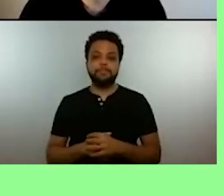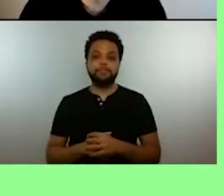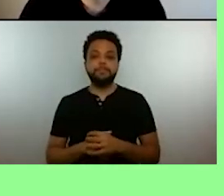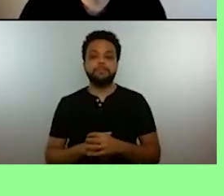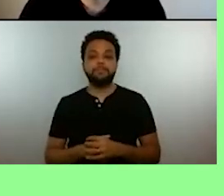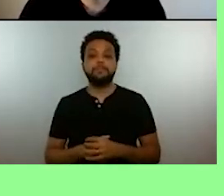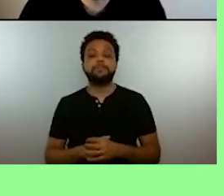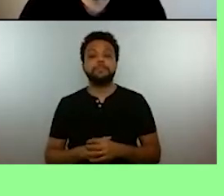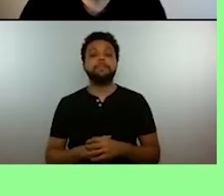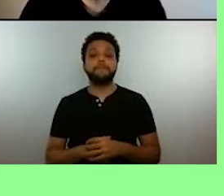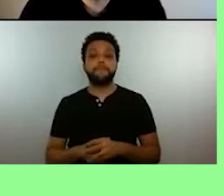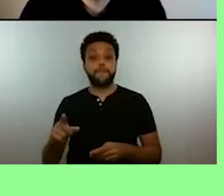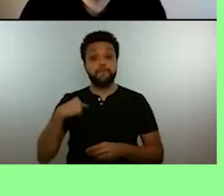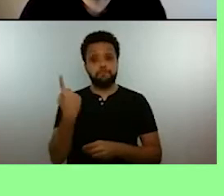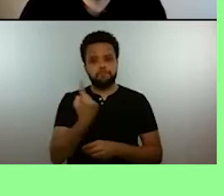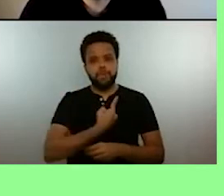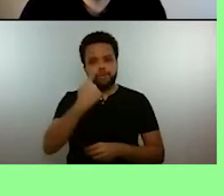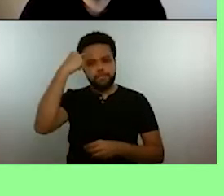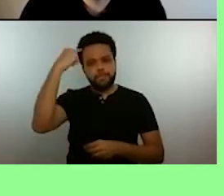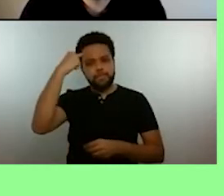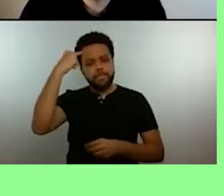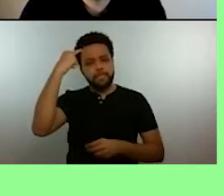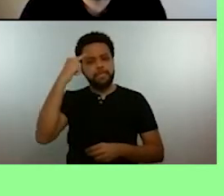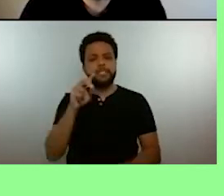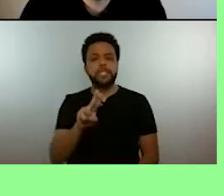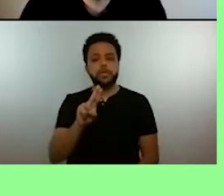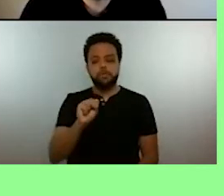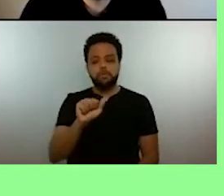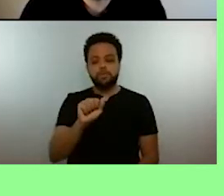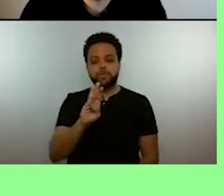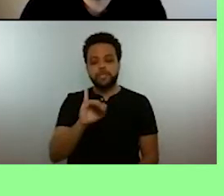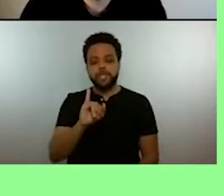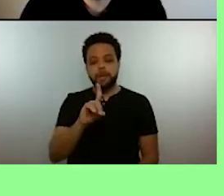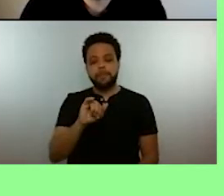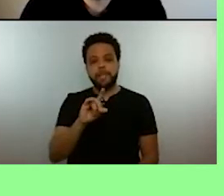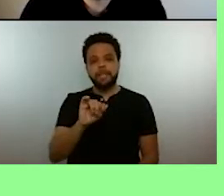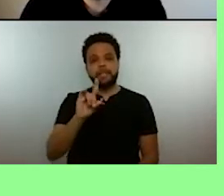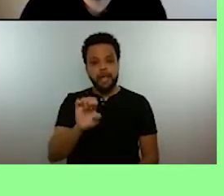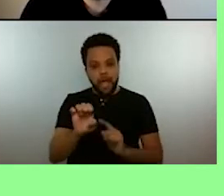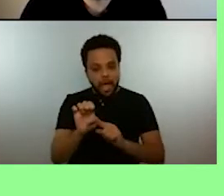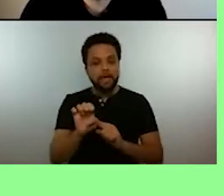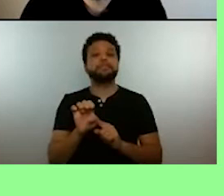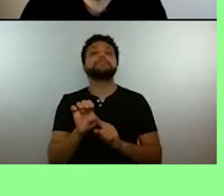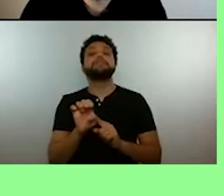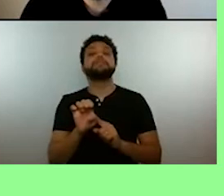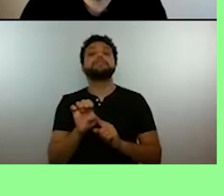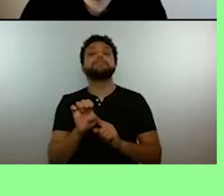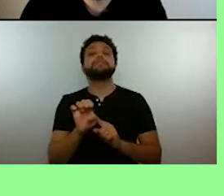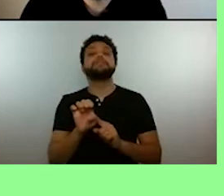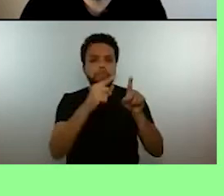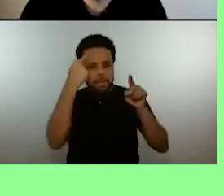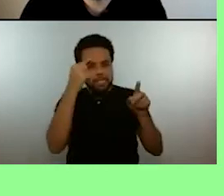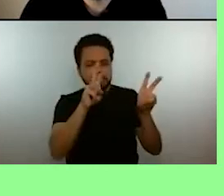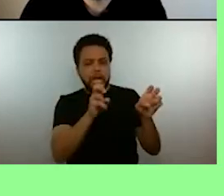E aí, quando a gente fala sobre usabilidade, acesso à interface, muito sobre o que a gente falou aqui,